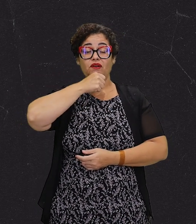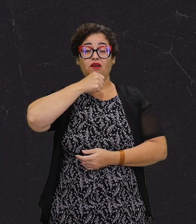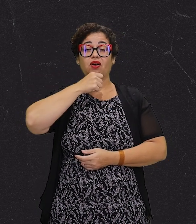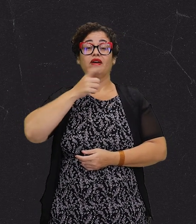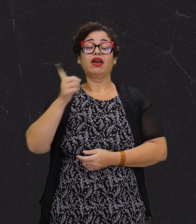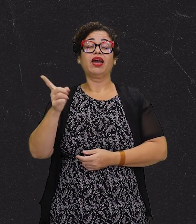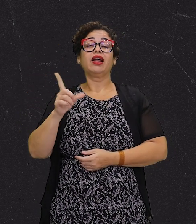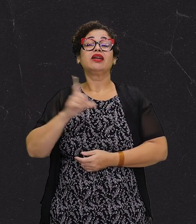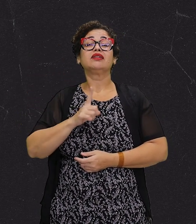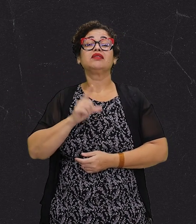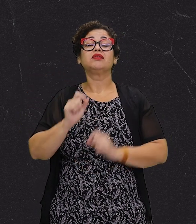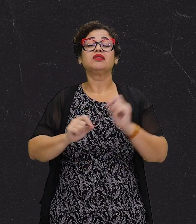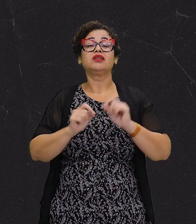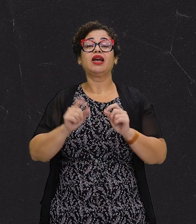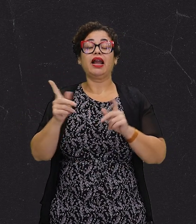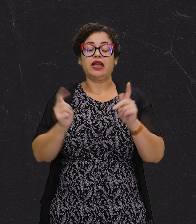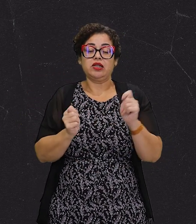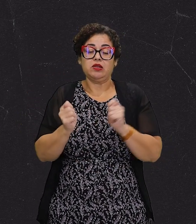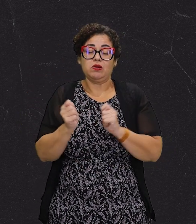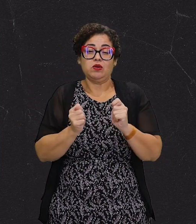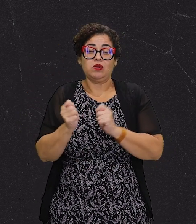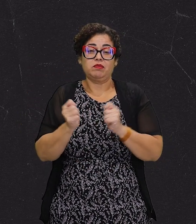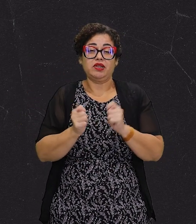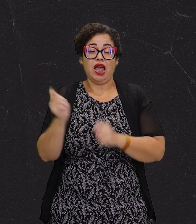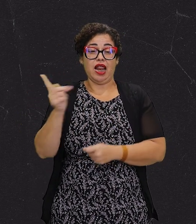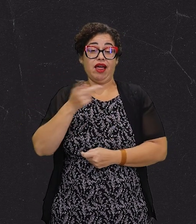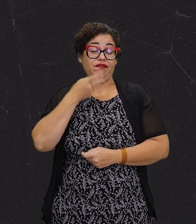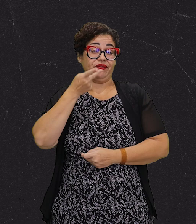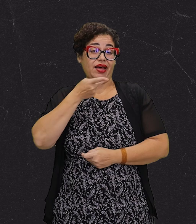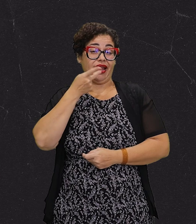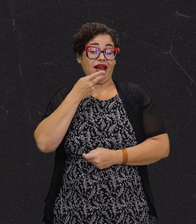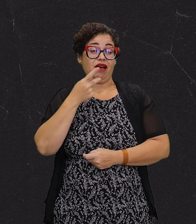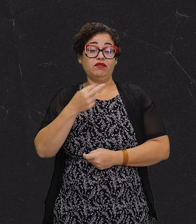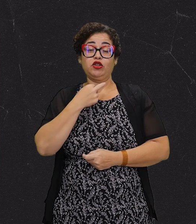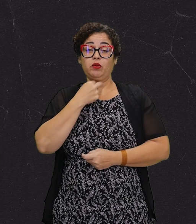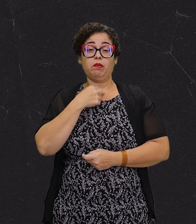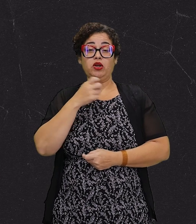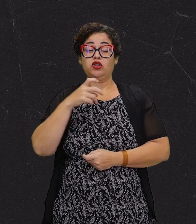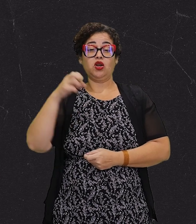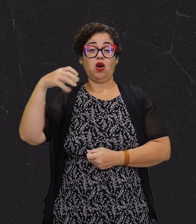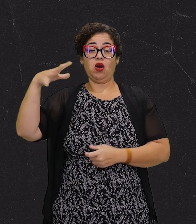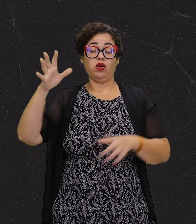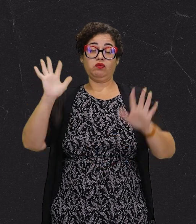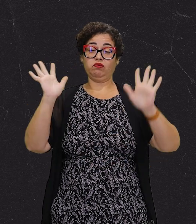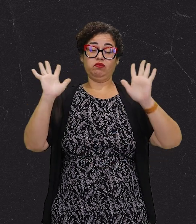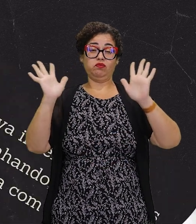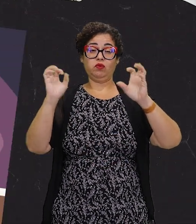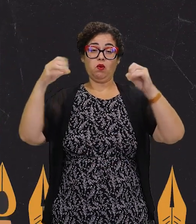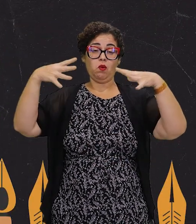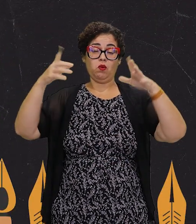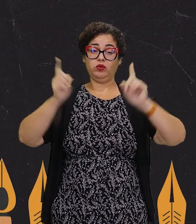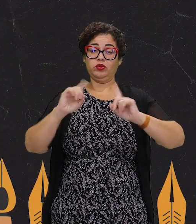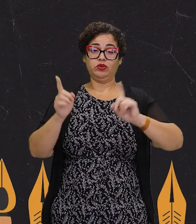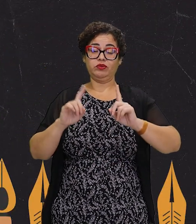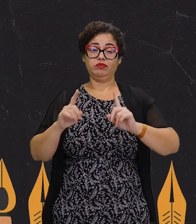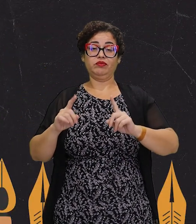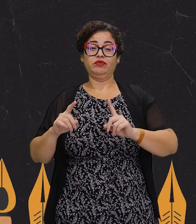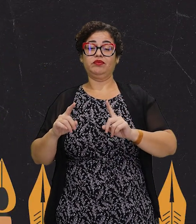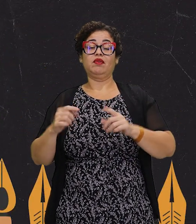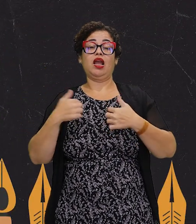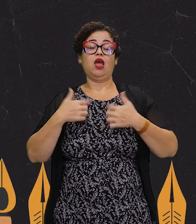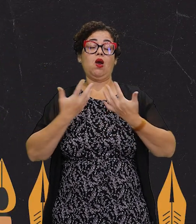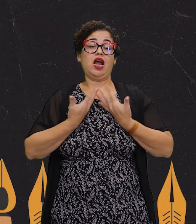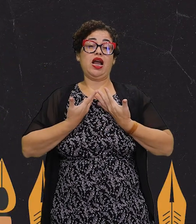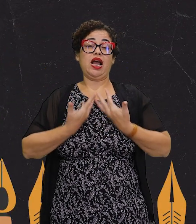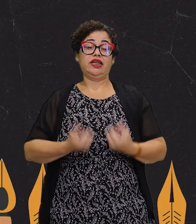avó tinha mania de fazer economia. Ela dizia que não era sócia da Light. Então,